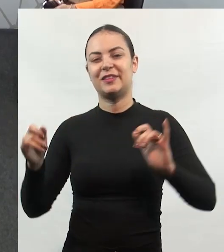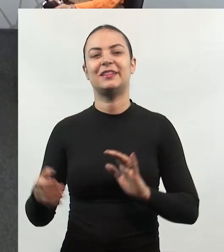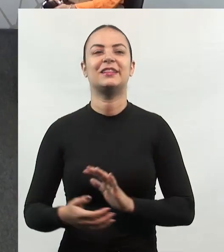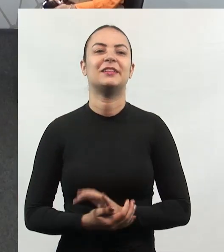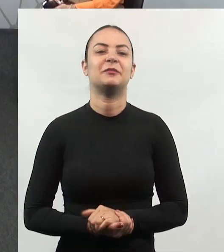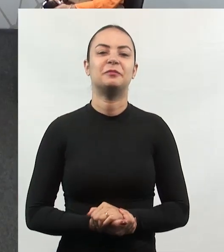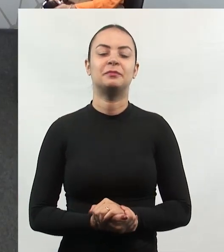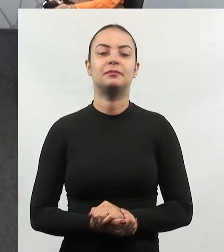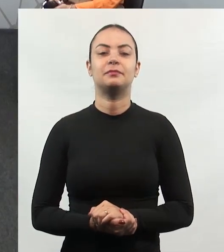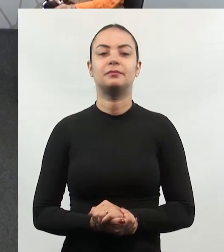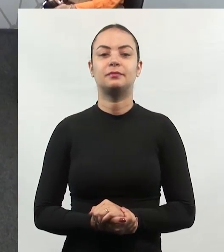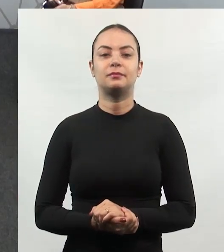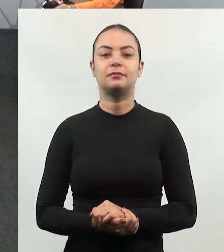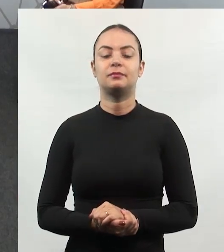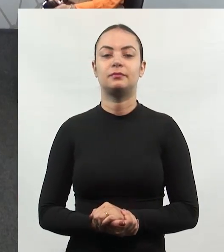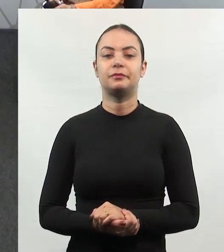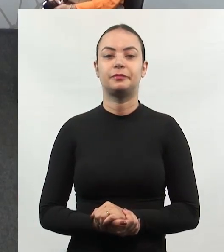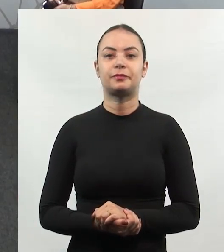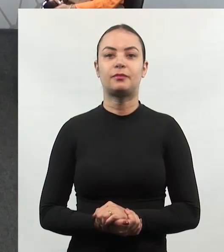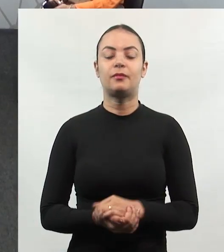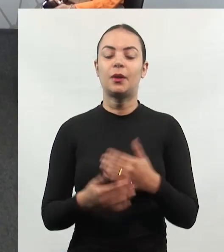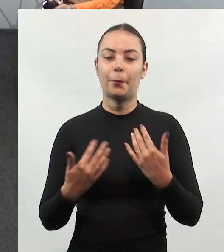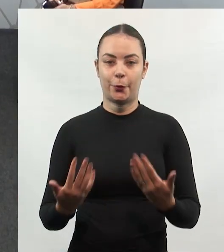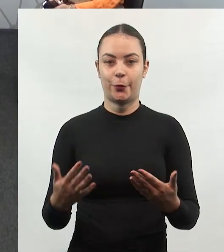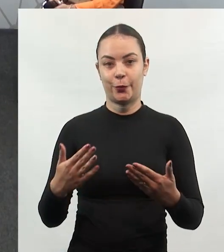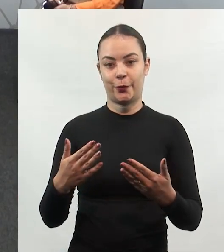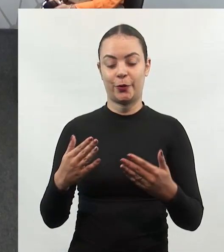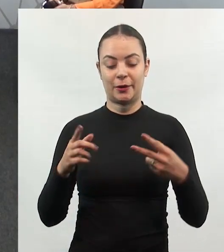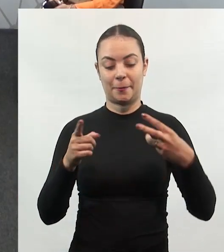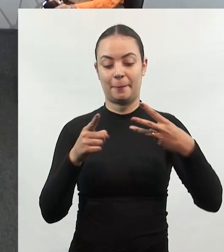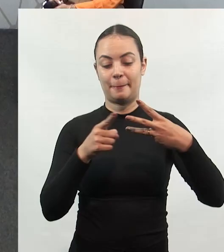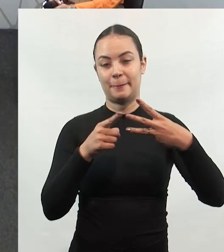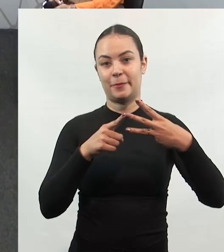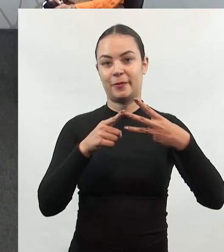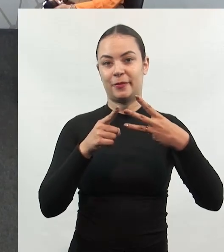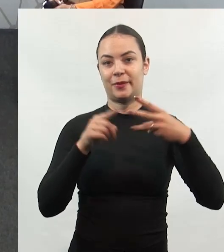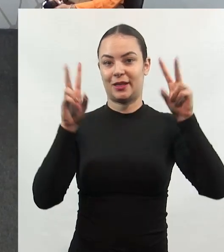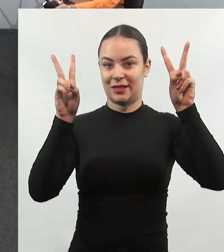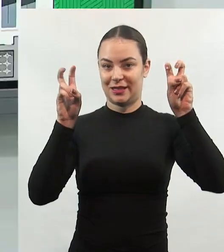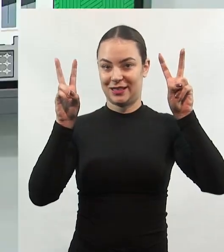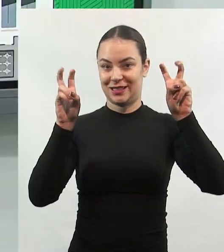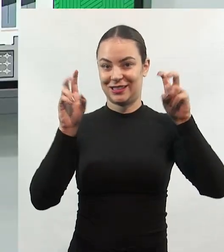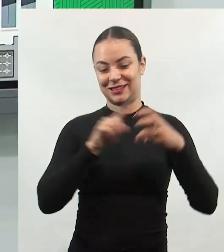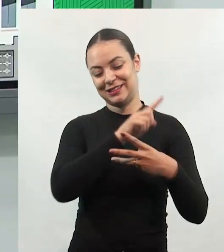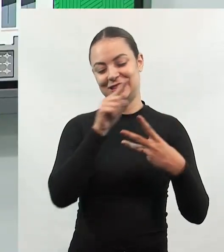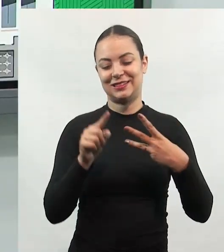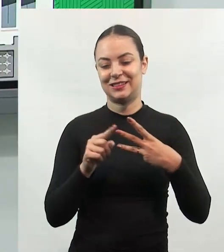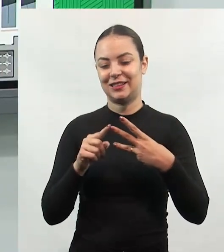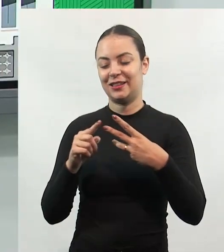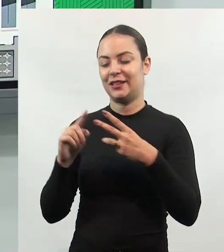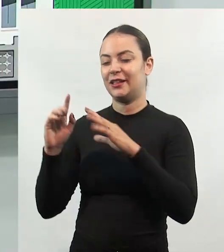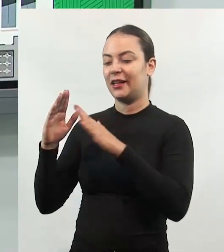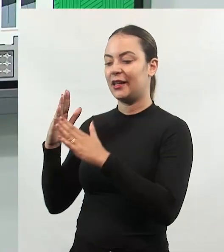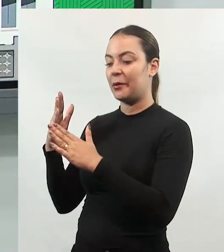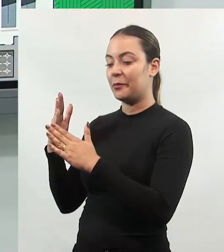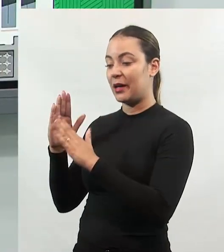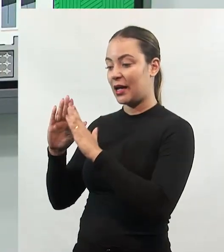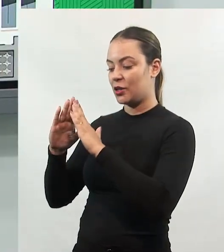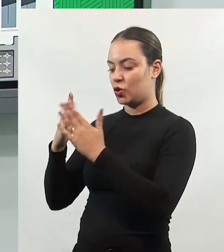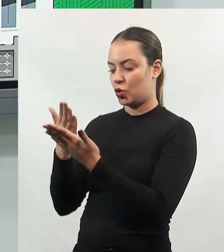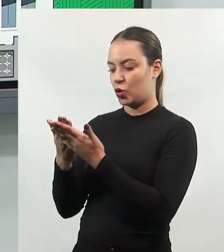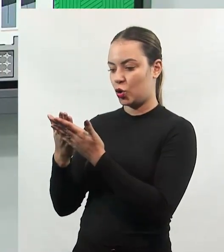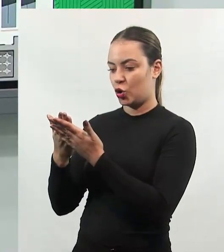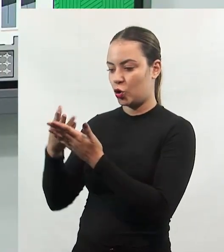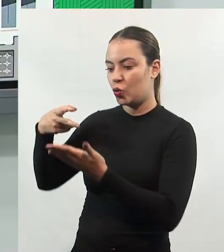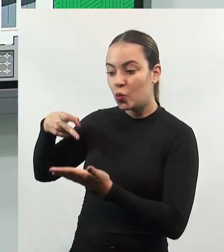nossa live, que é quando a gente teve a oportunidade de construir toda essa bagagem, todas essas memórias afetivas sobre a nossa escola, né,